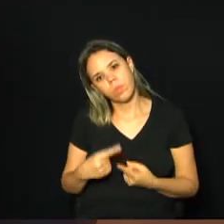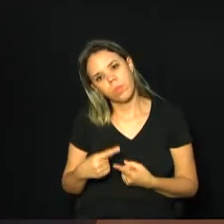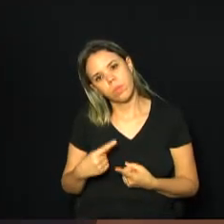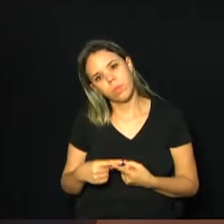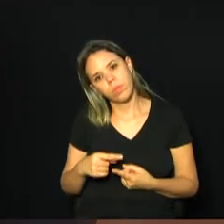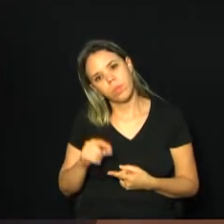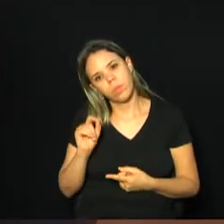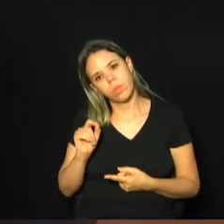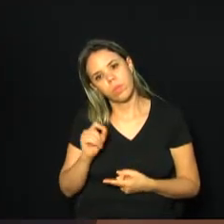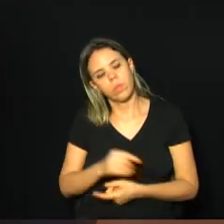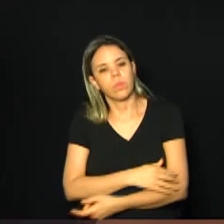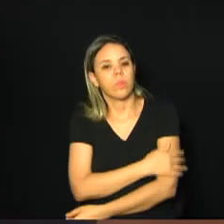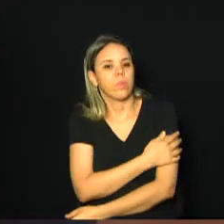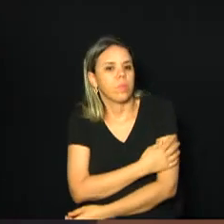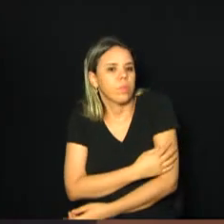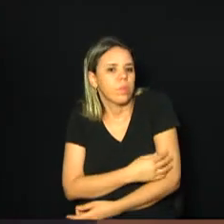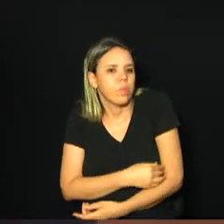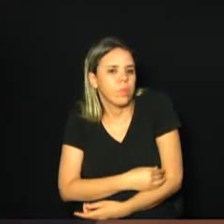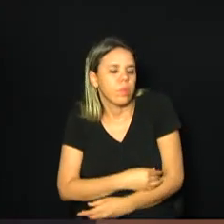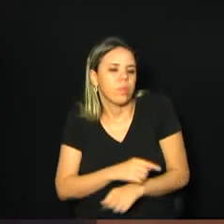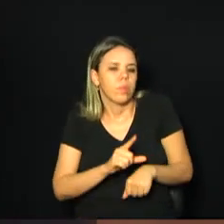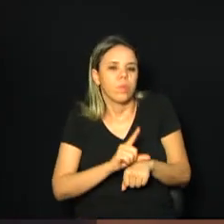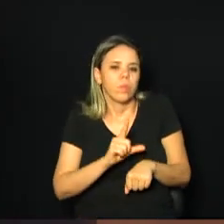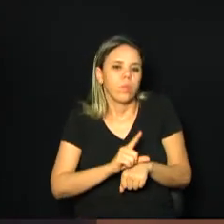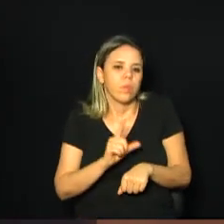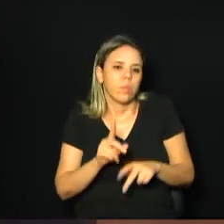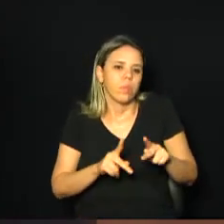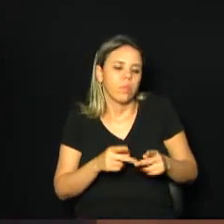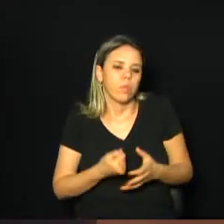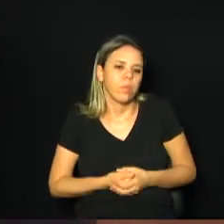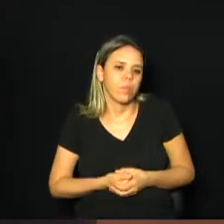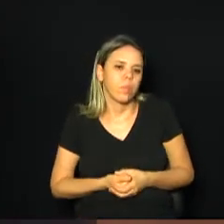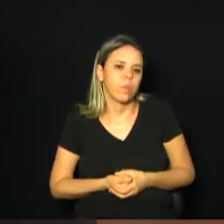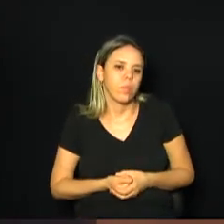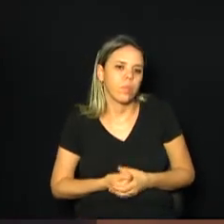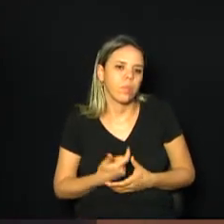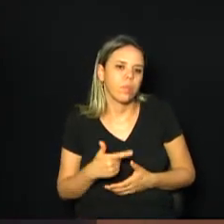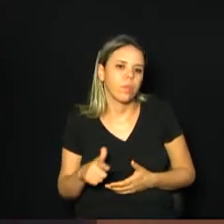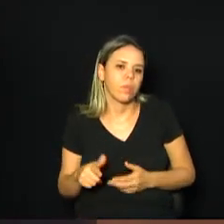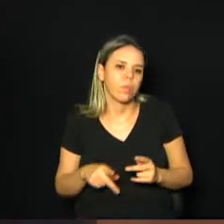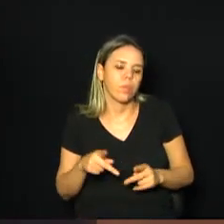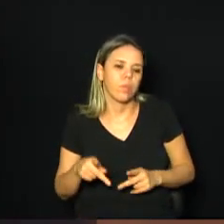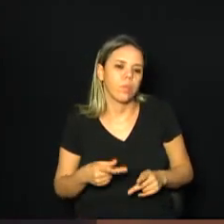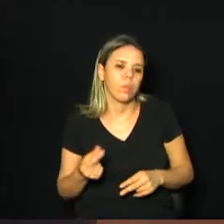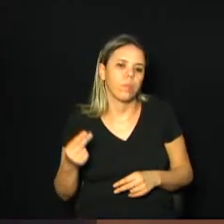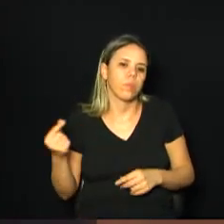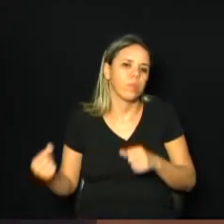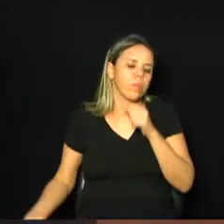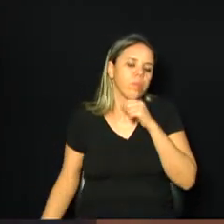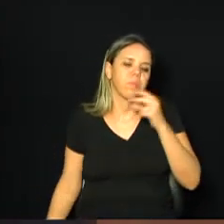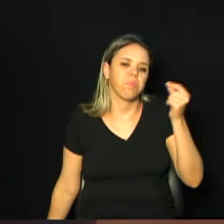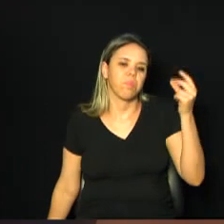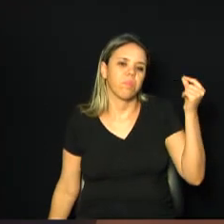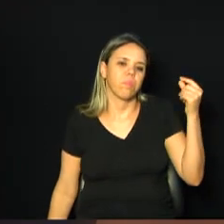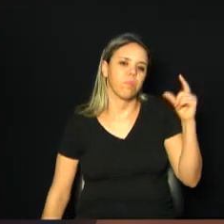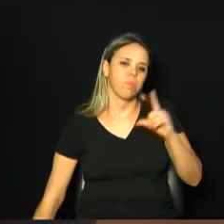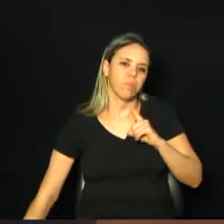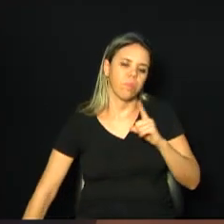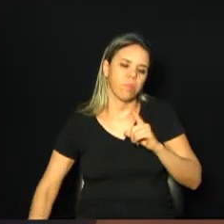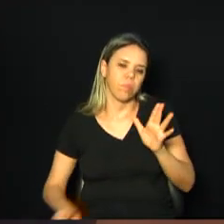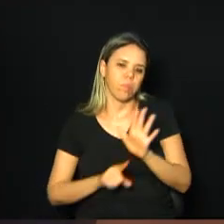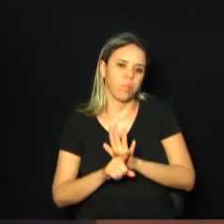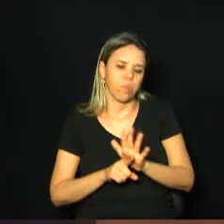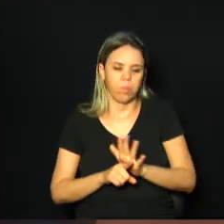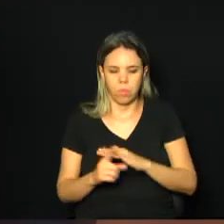quem que não está no estabelecimento e não tem ali aquelas pessoas antigas que tem os dados do